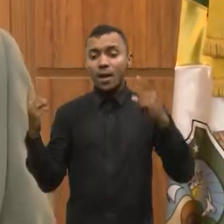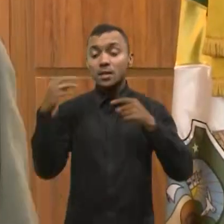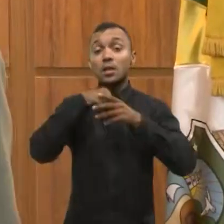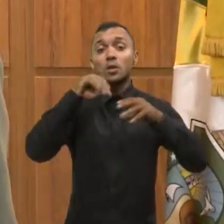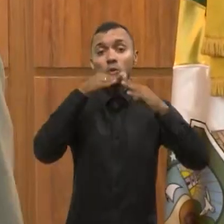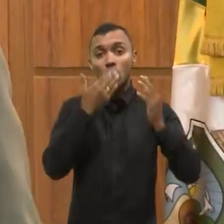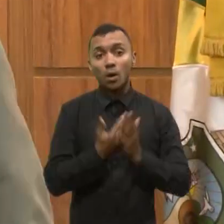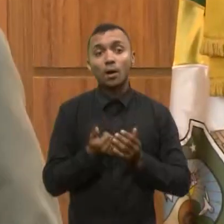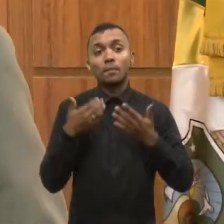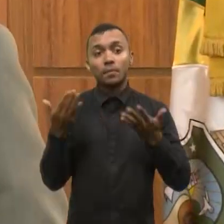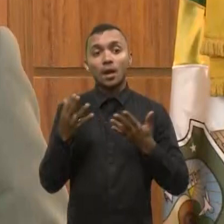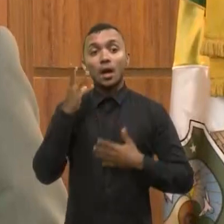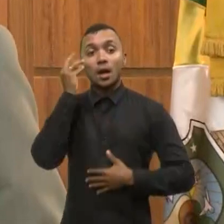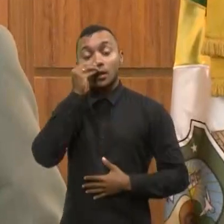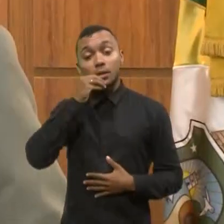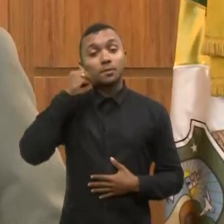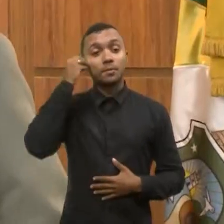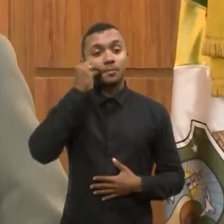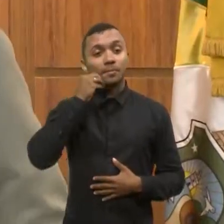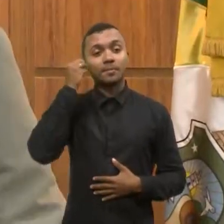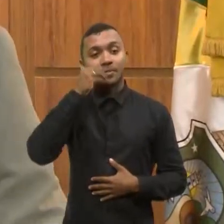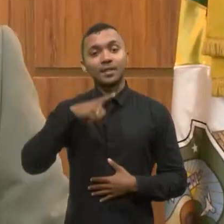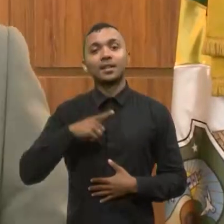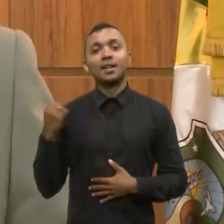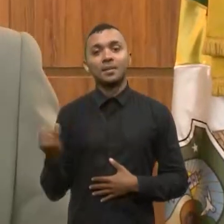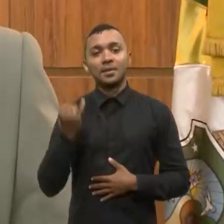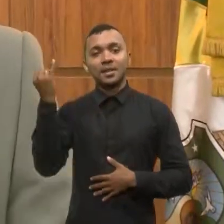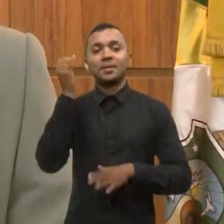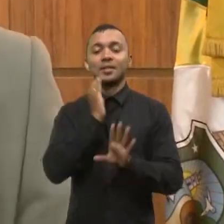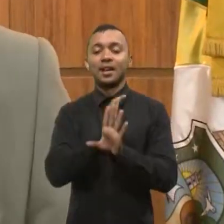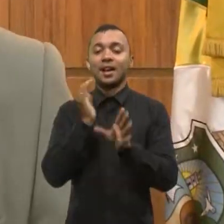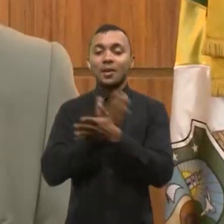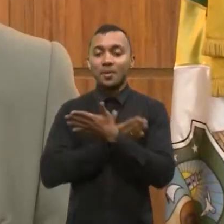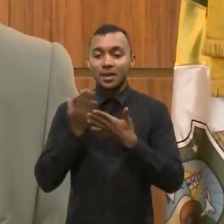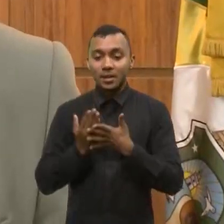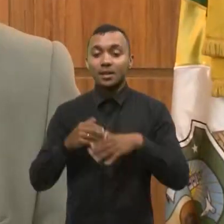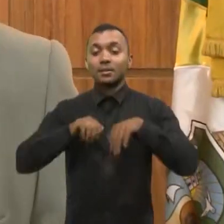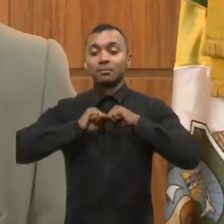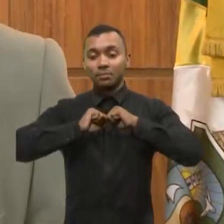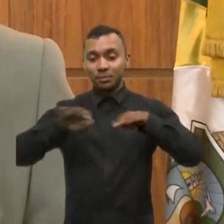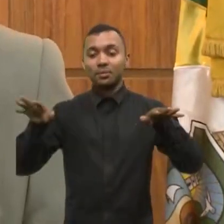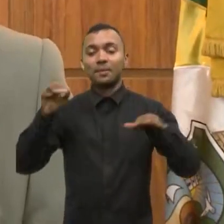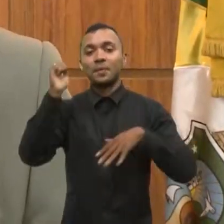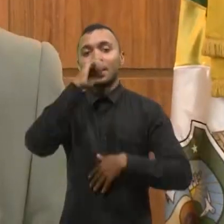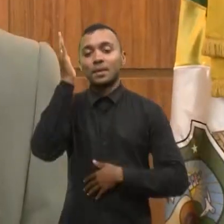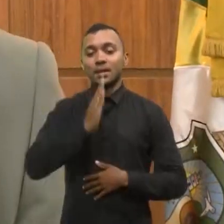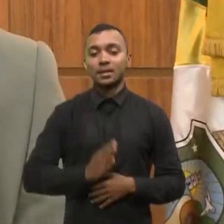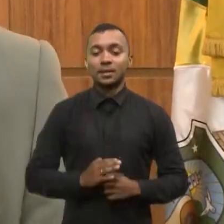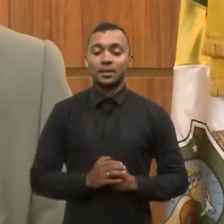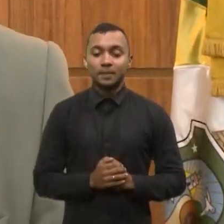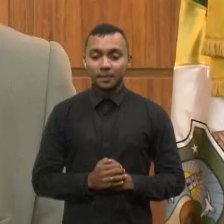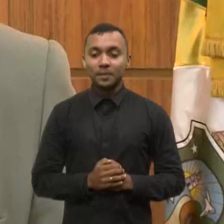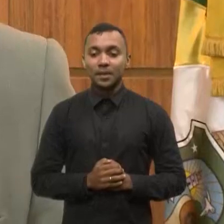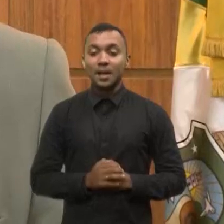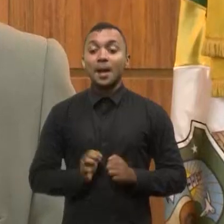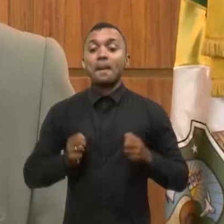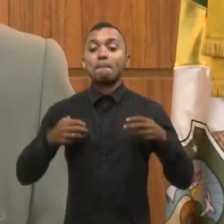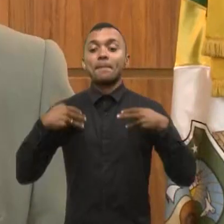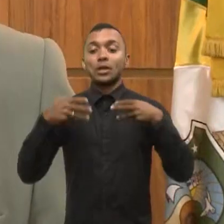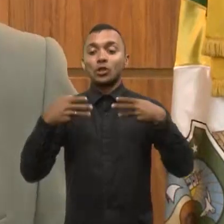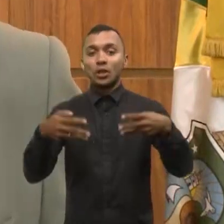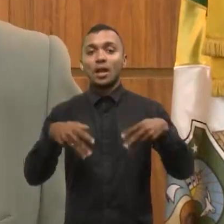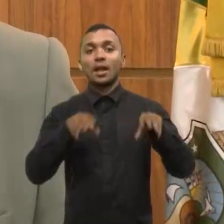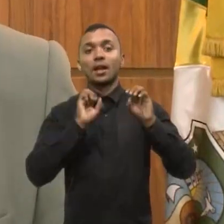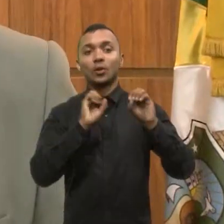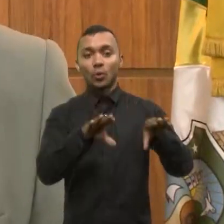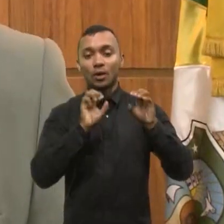essa experiência é uma experiência importante para nós levarmos para o restante do país. O Ministério da Educação